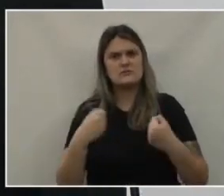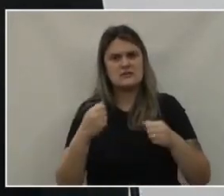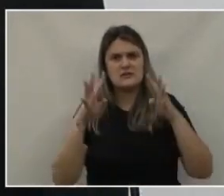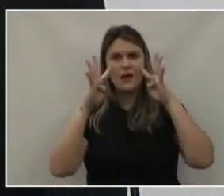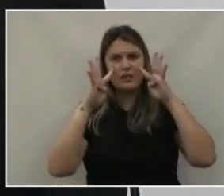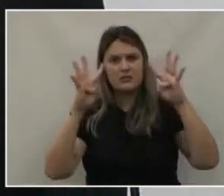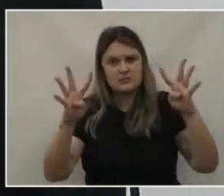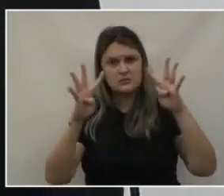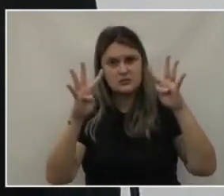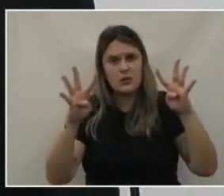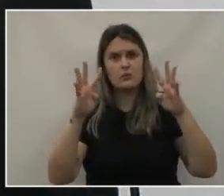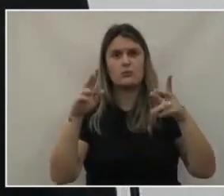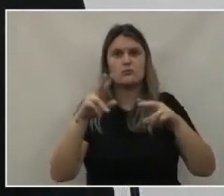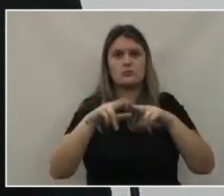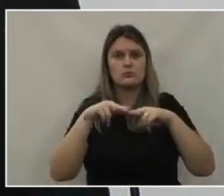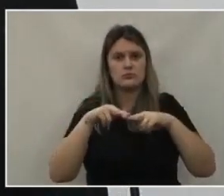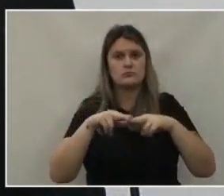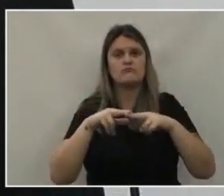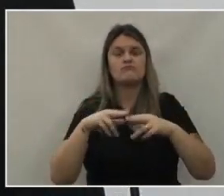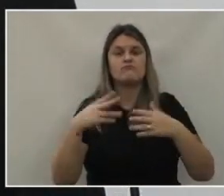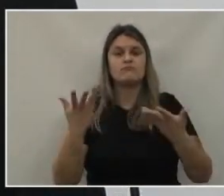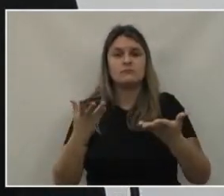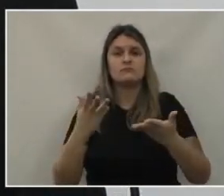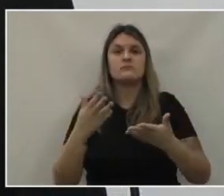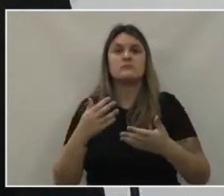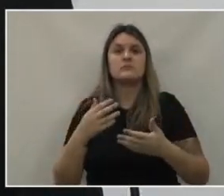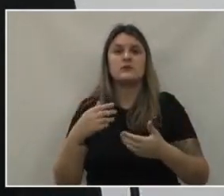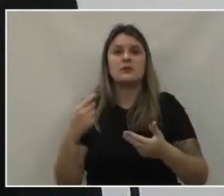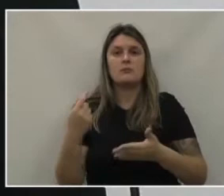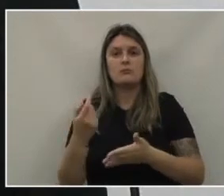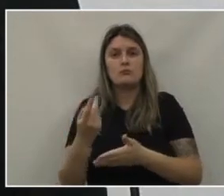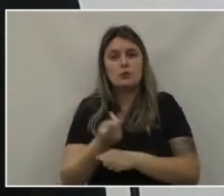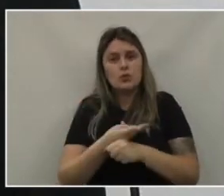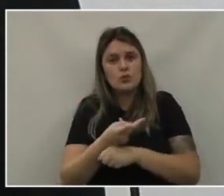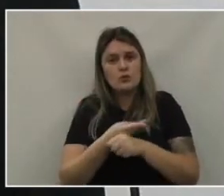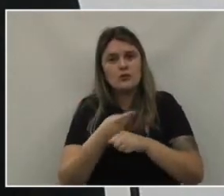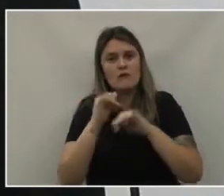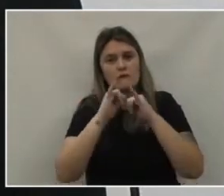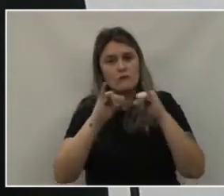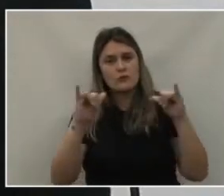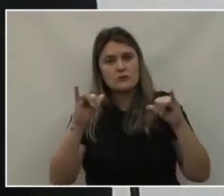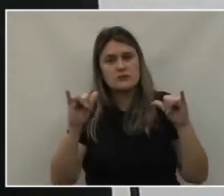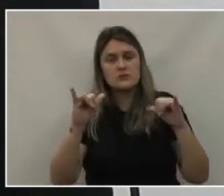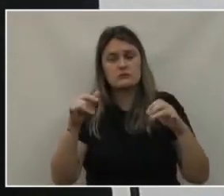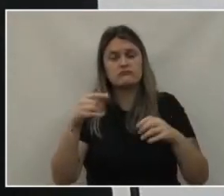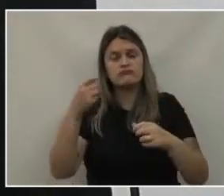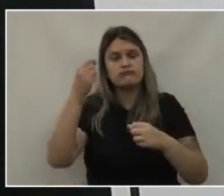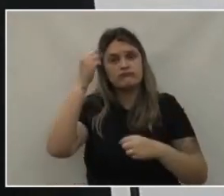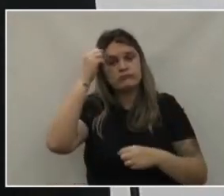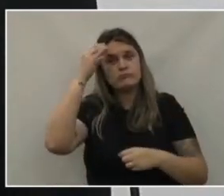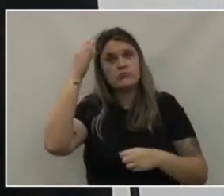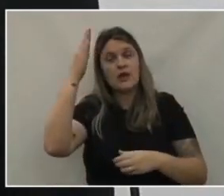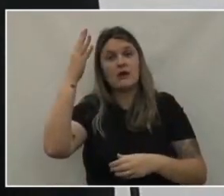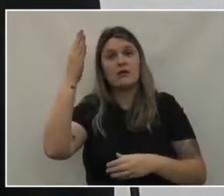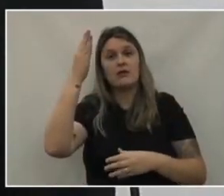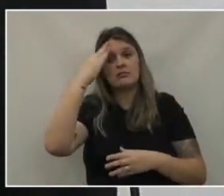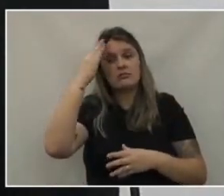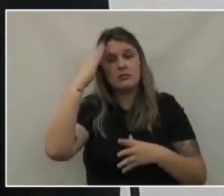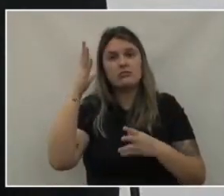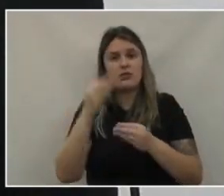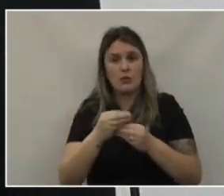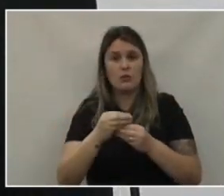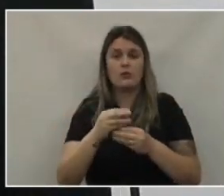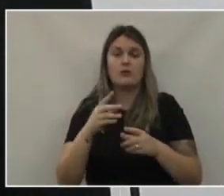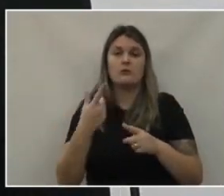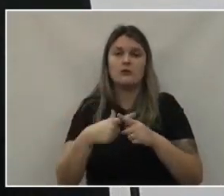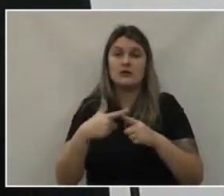estejamos atentos para esse tipo de situação e buscar realmente as informações, se for da vontade do povo,